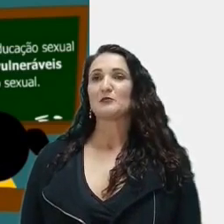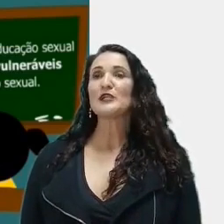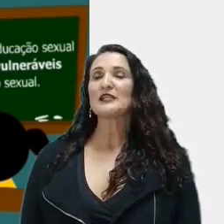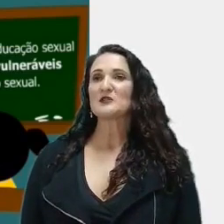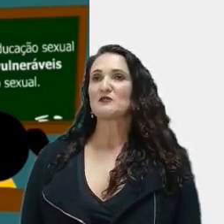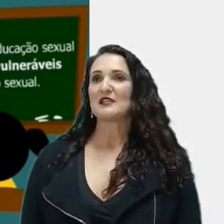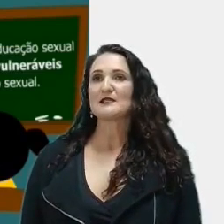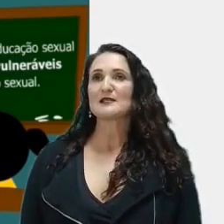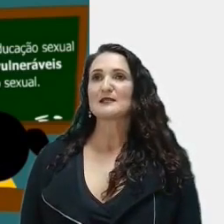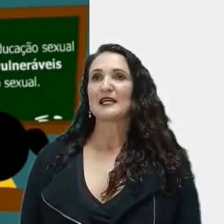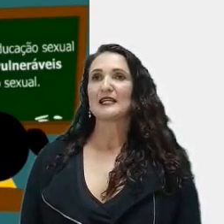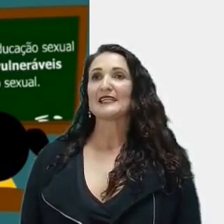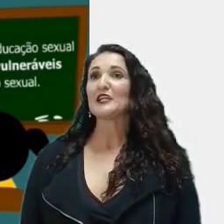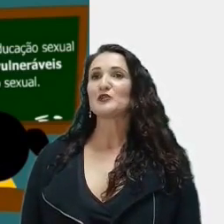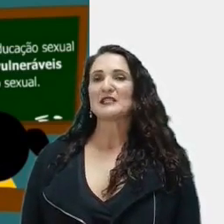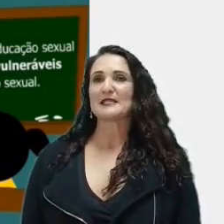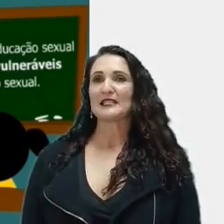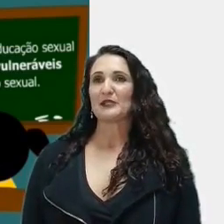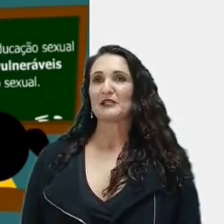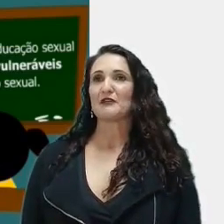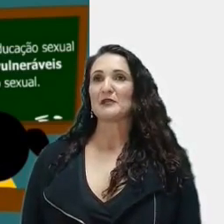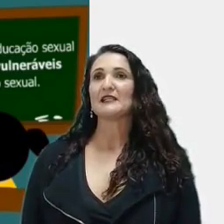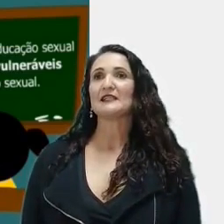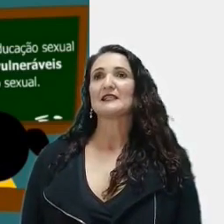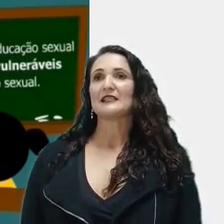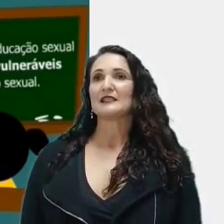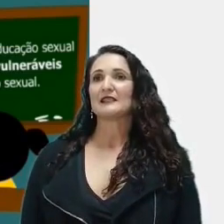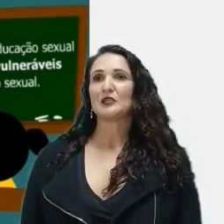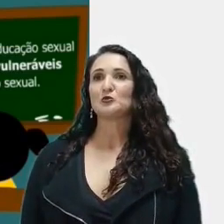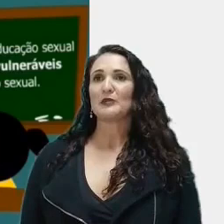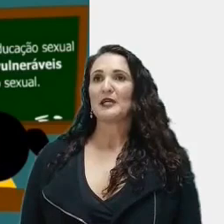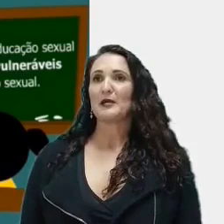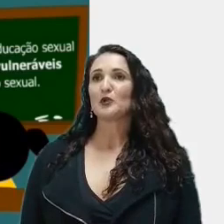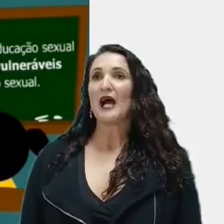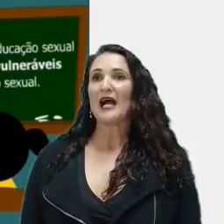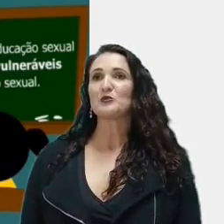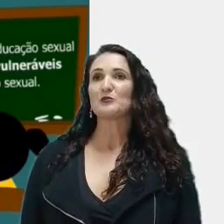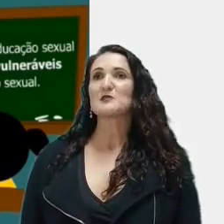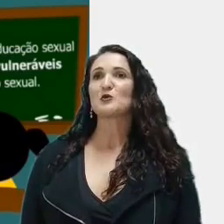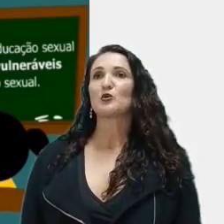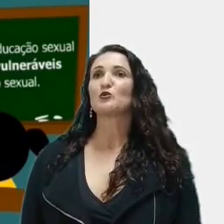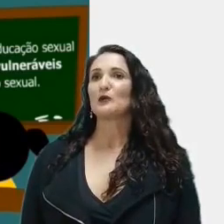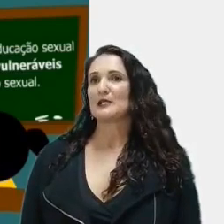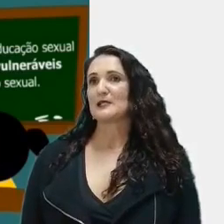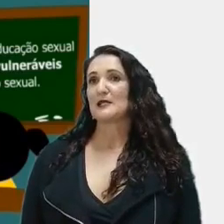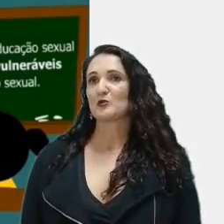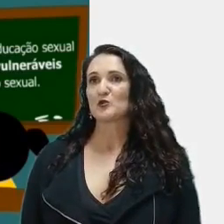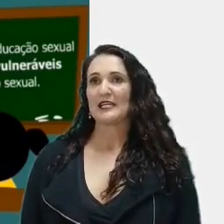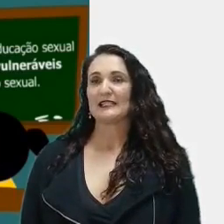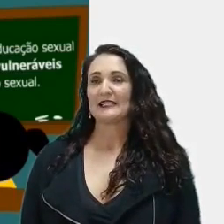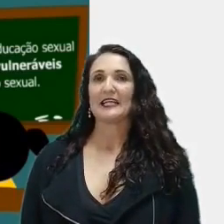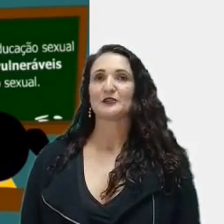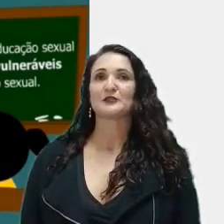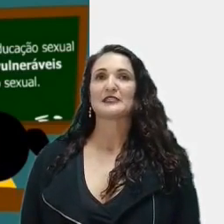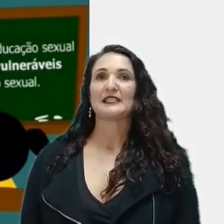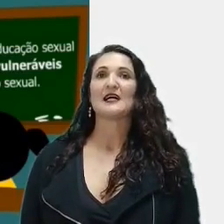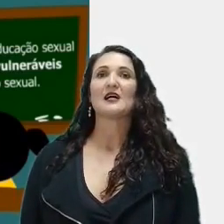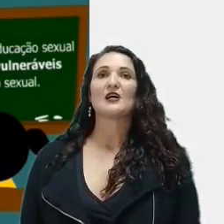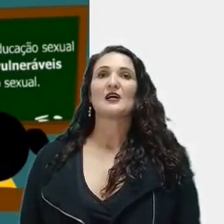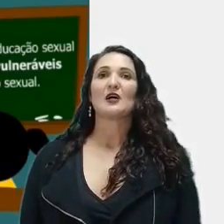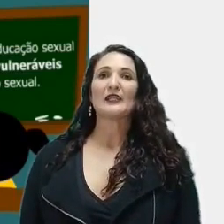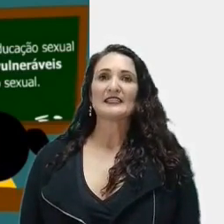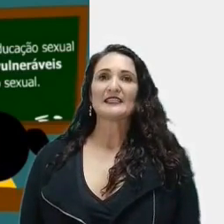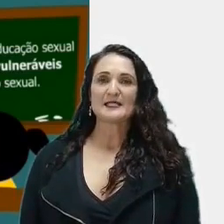velada, muitas vezes ela é naturalizada pela família, então é muito raro mesmo quando esse abuso já é relatado.